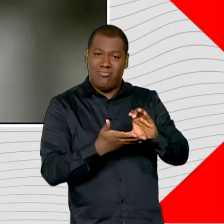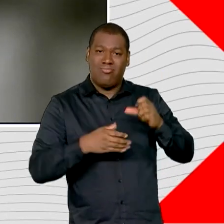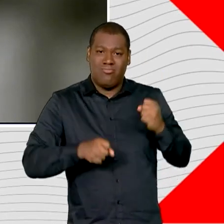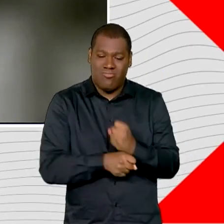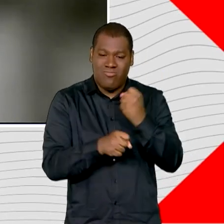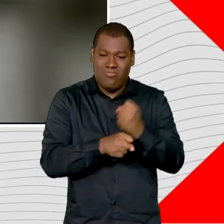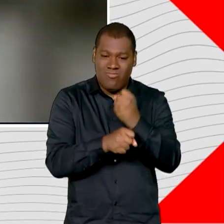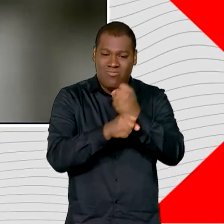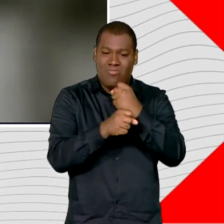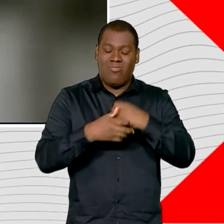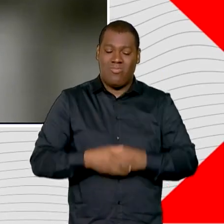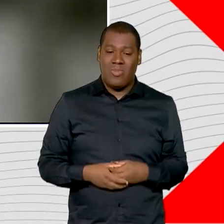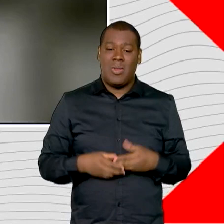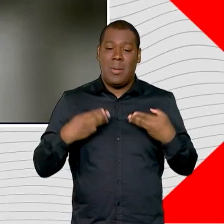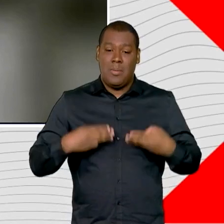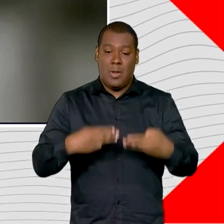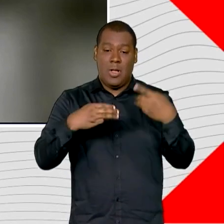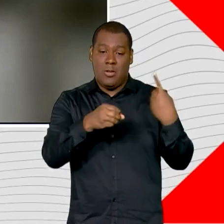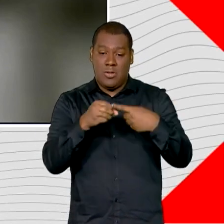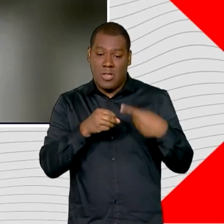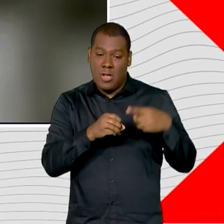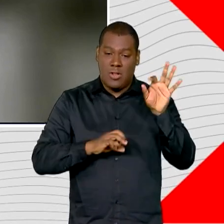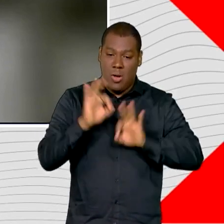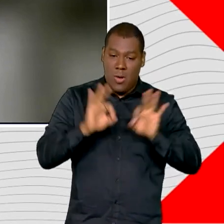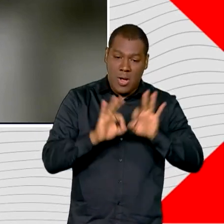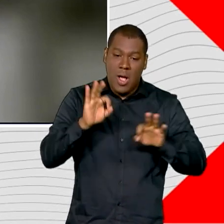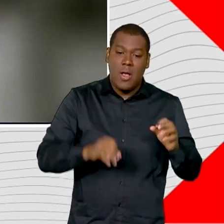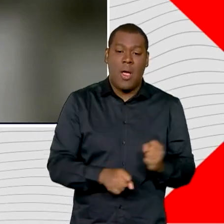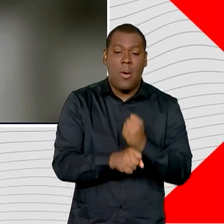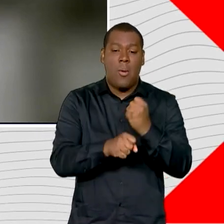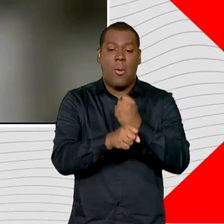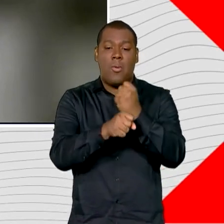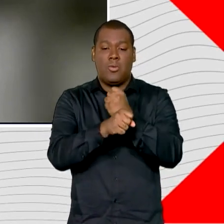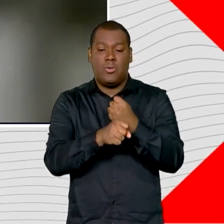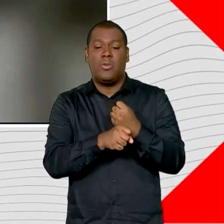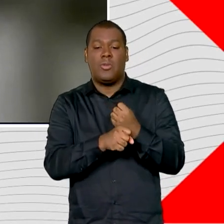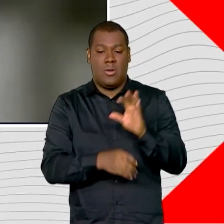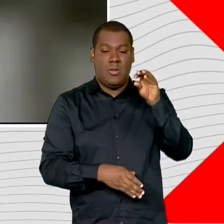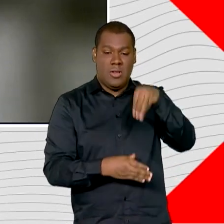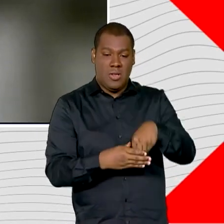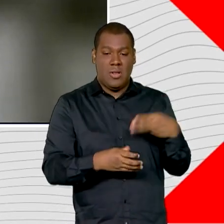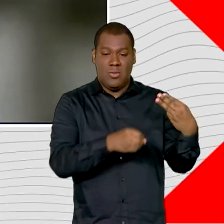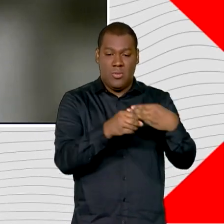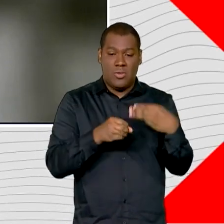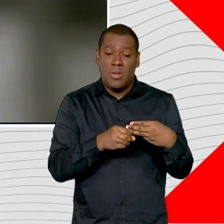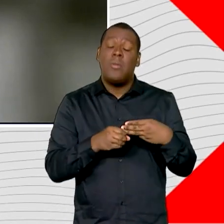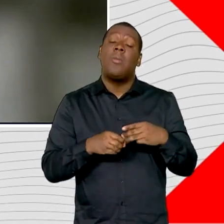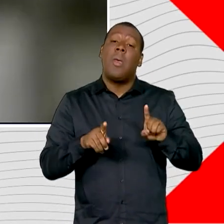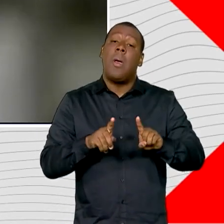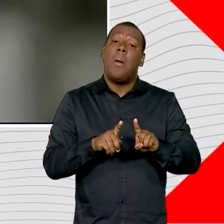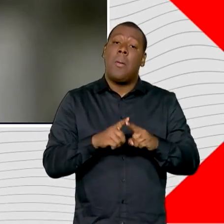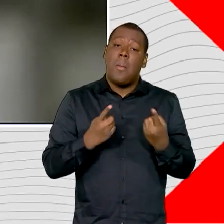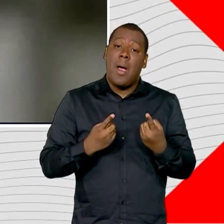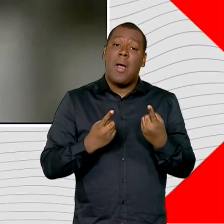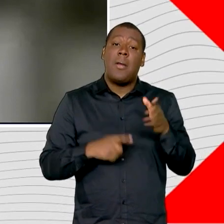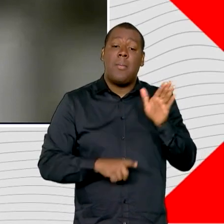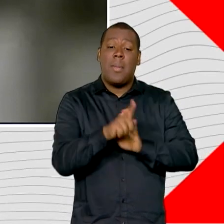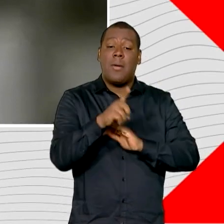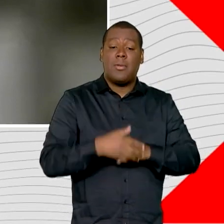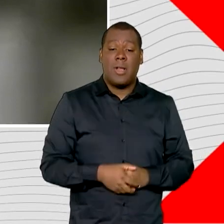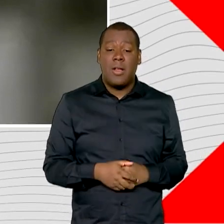depois do Ministério das Cidades, a gente tem alguma previsão para preparar melhor as nossas cidades para essas